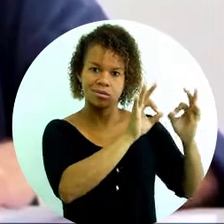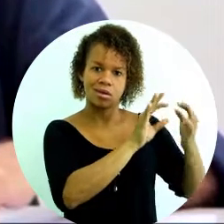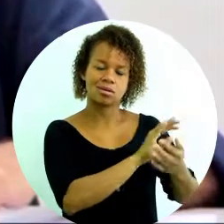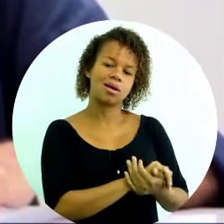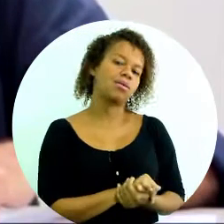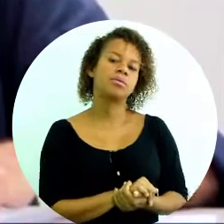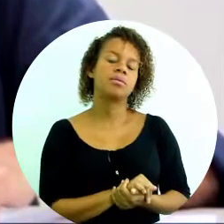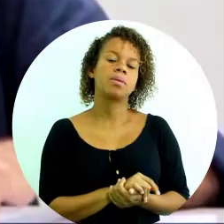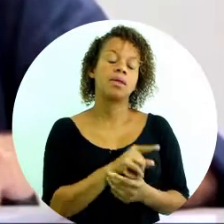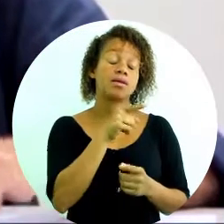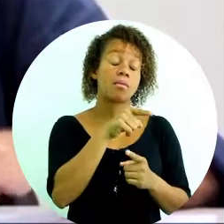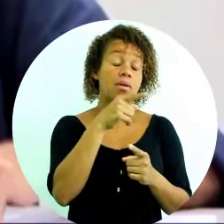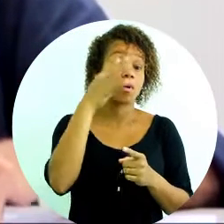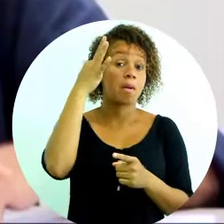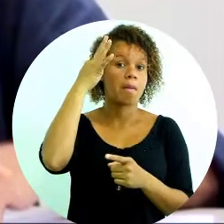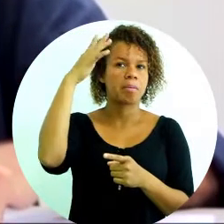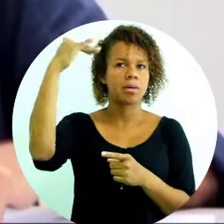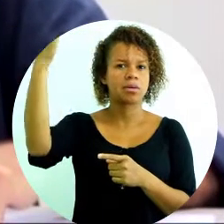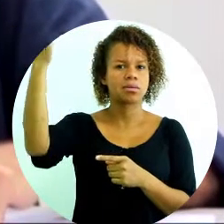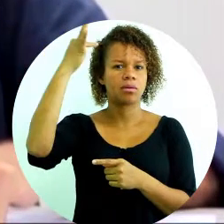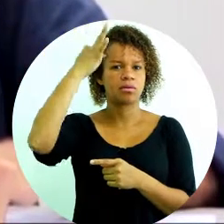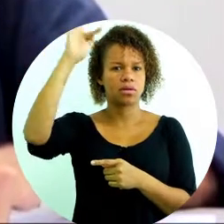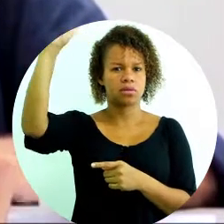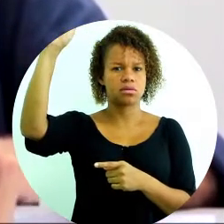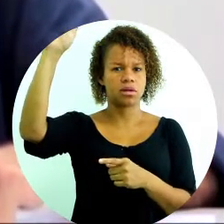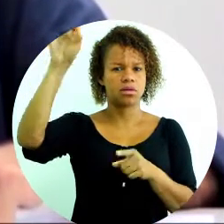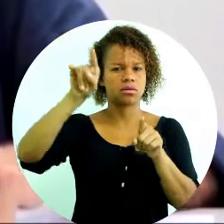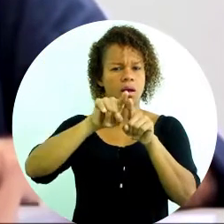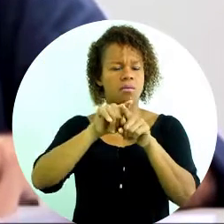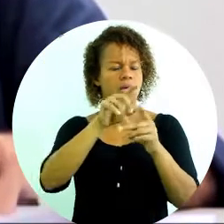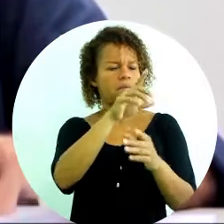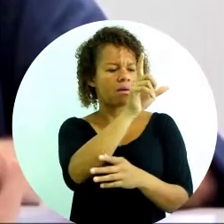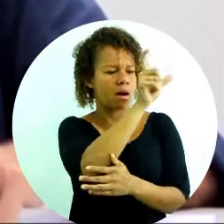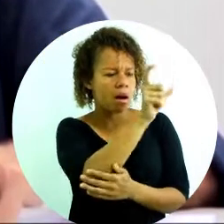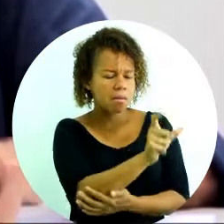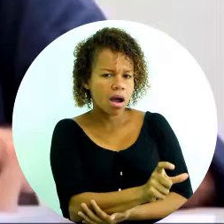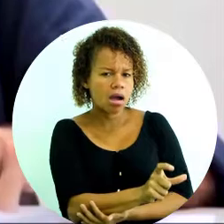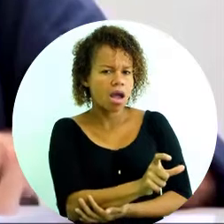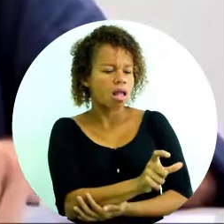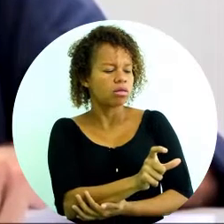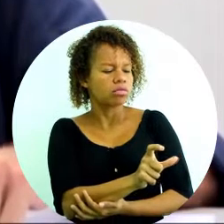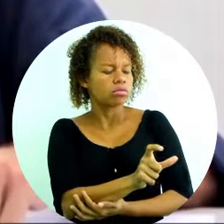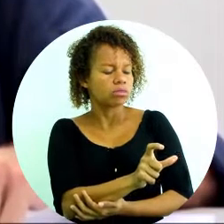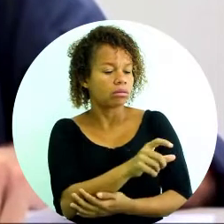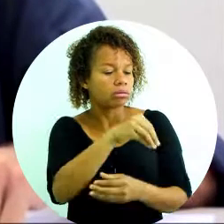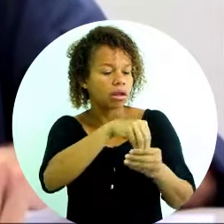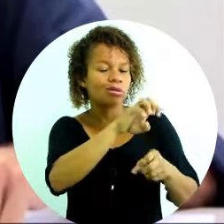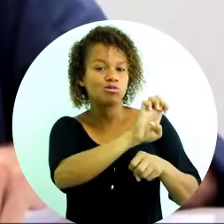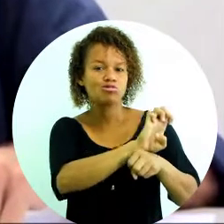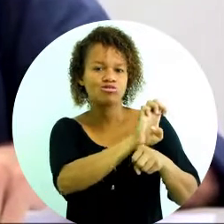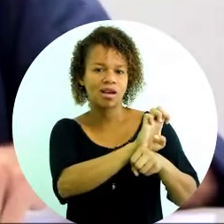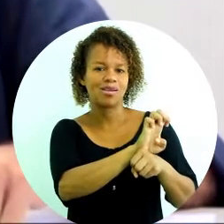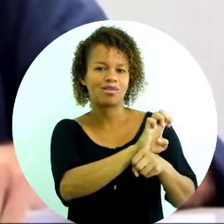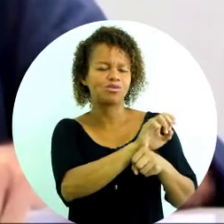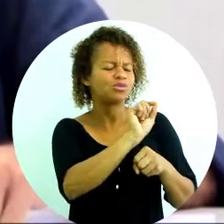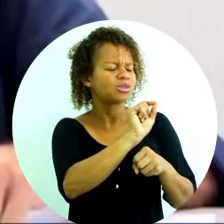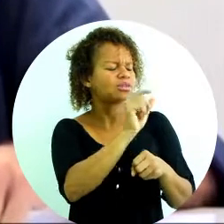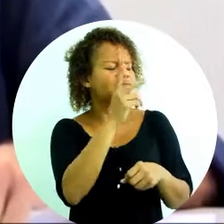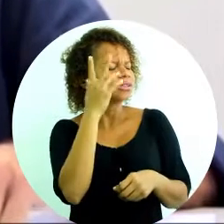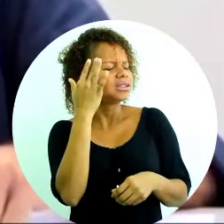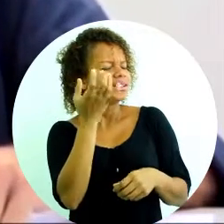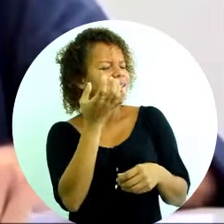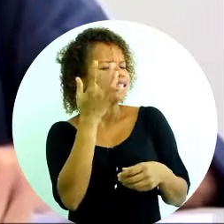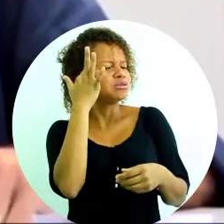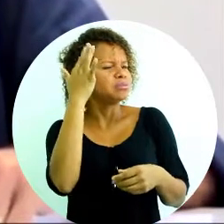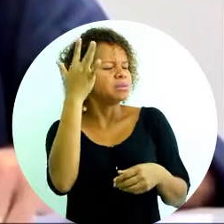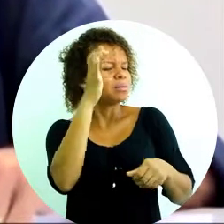de dominação. Para o pensador francês, havia também o aparelho ideológico do Estado. O que seria